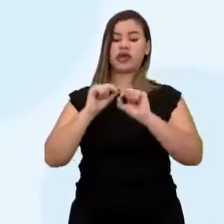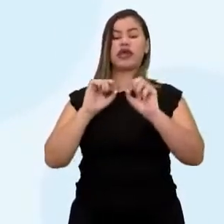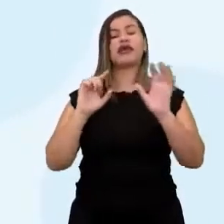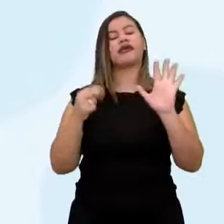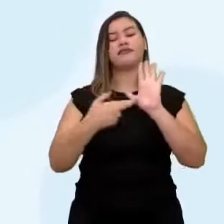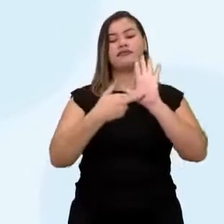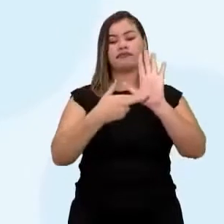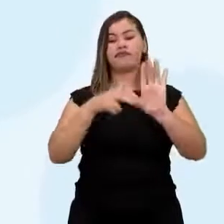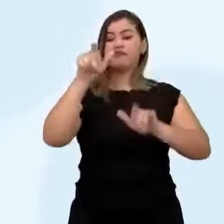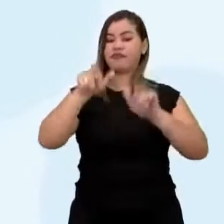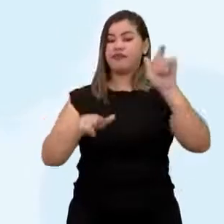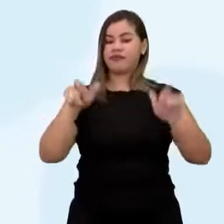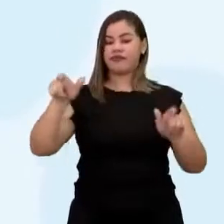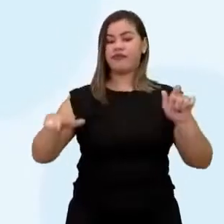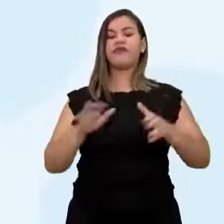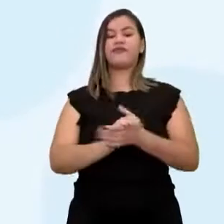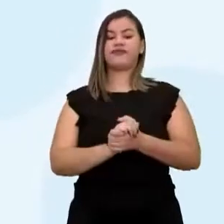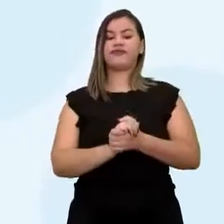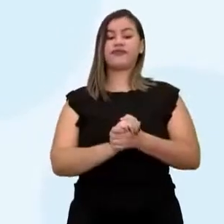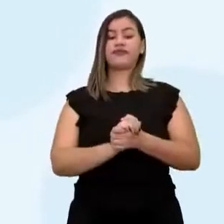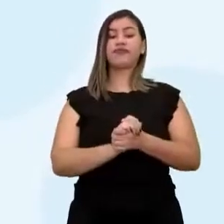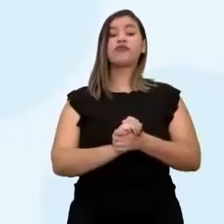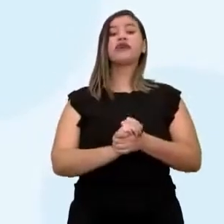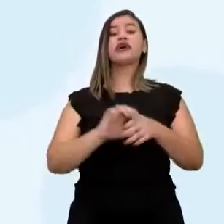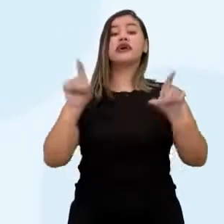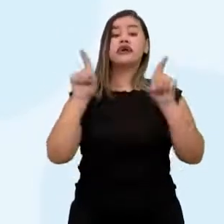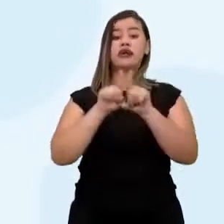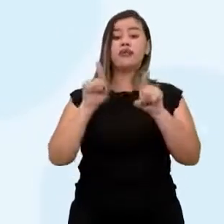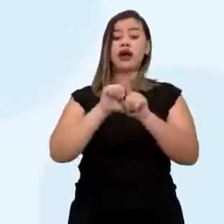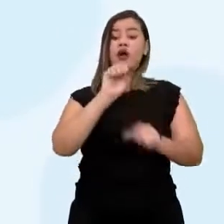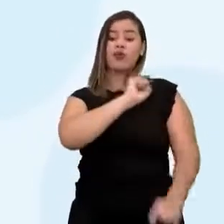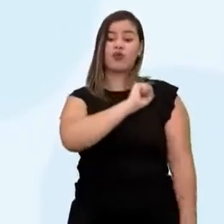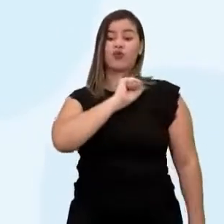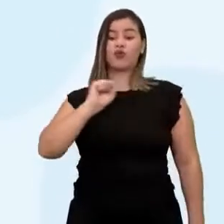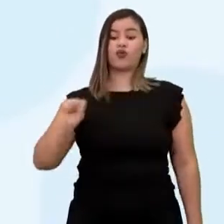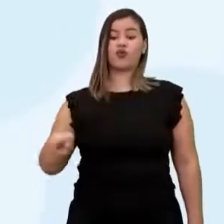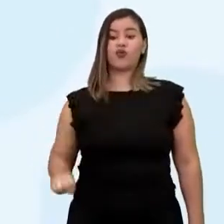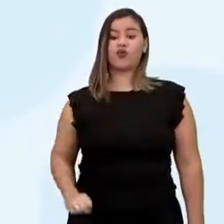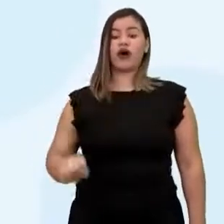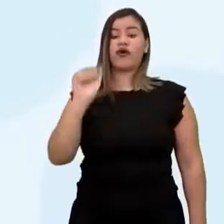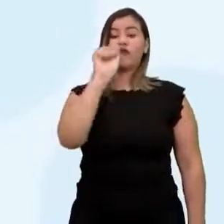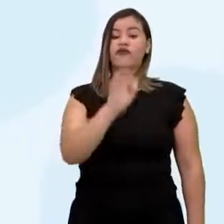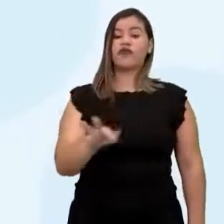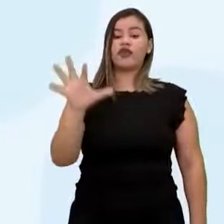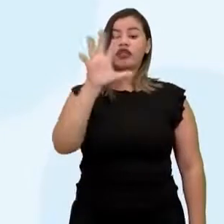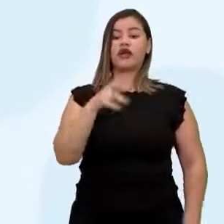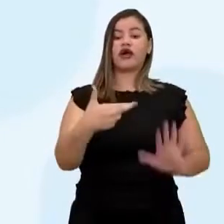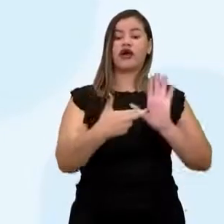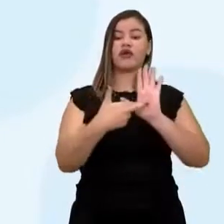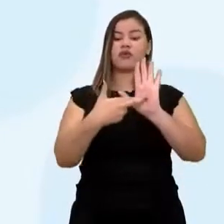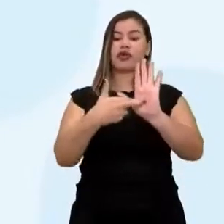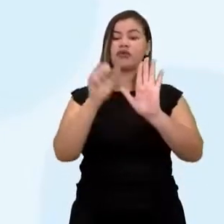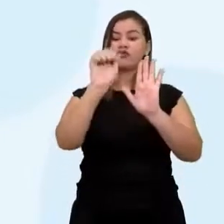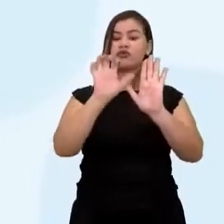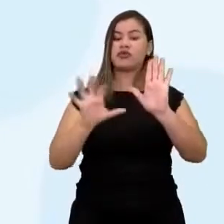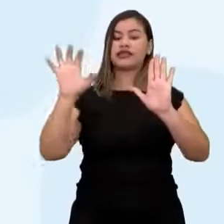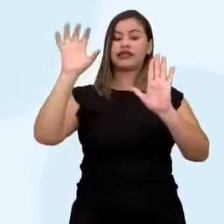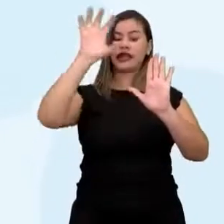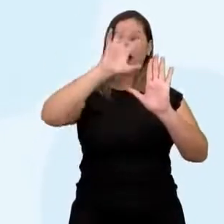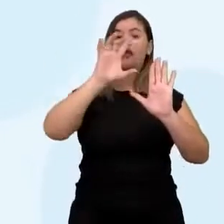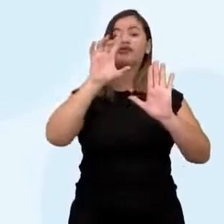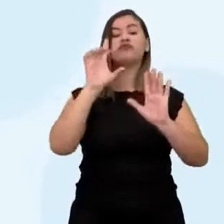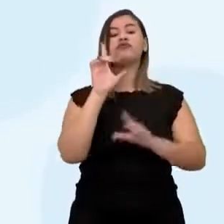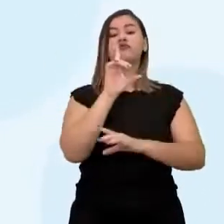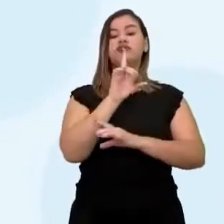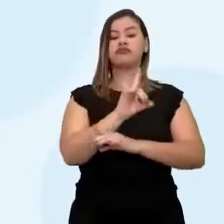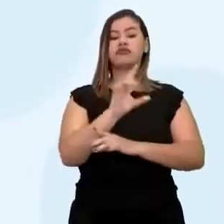temos também lá na Assembleia o Senado Federal. E eles representam os estados e o Distrito Federal.